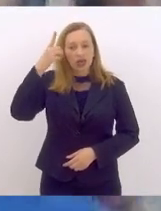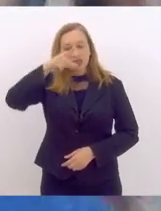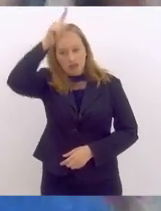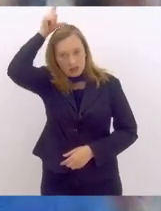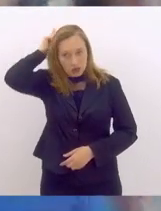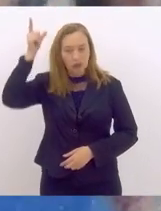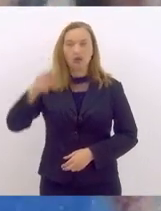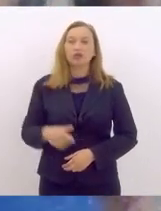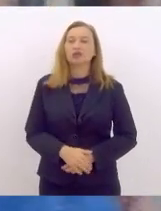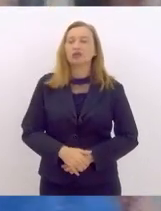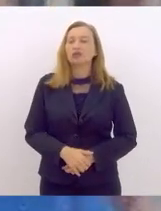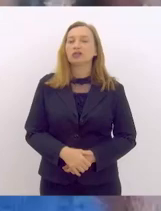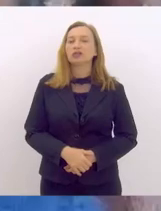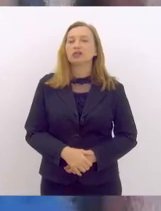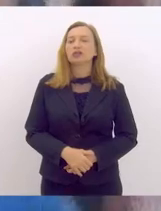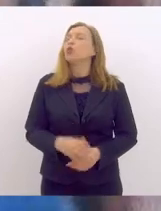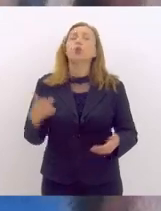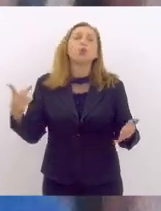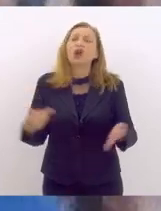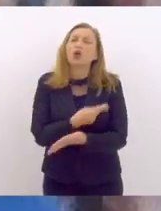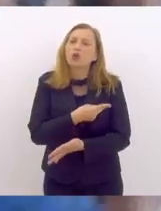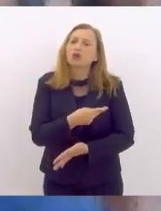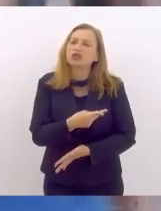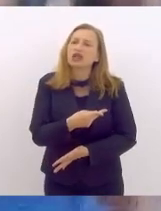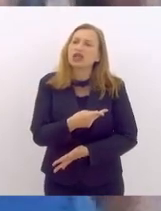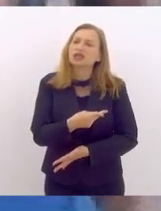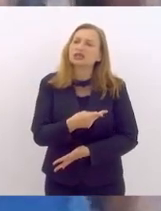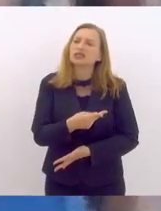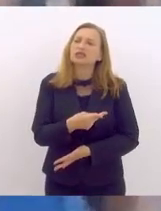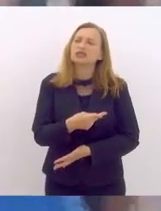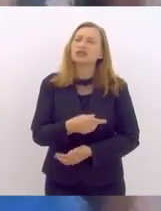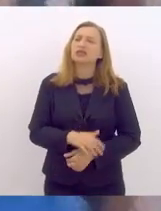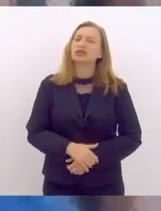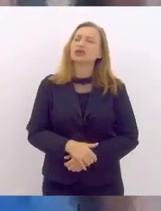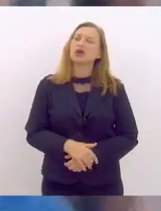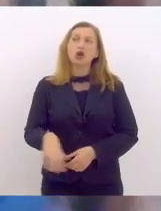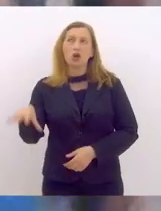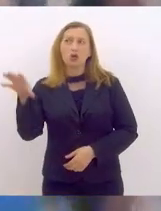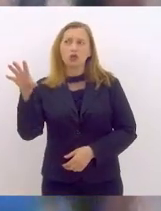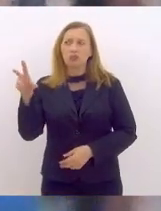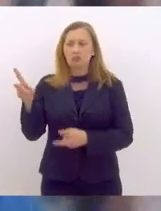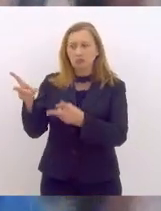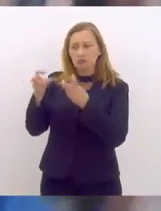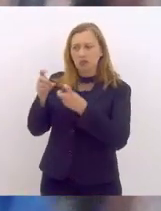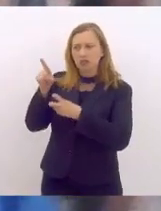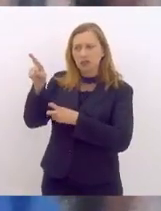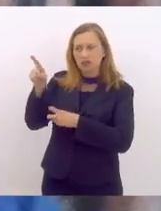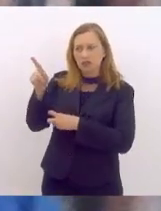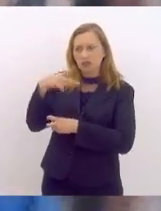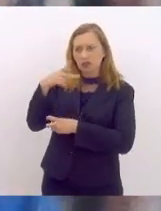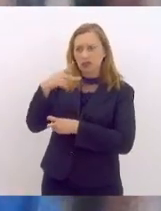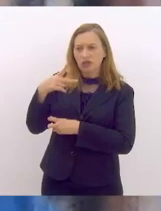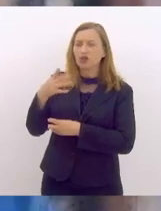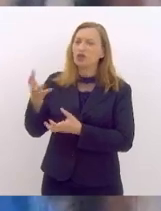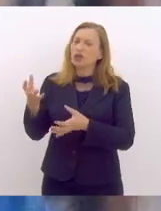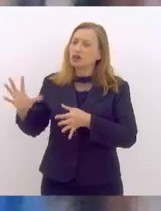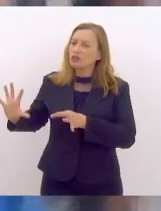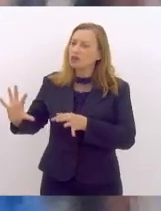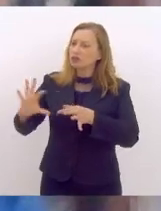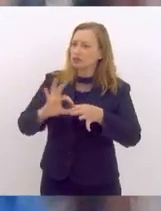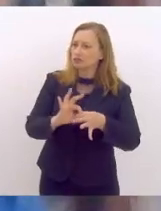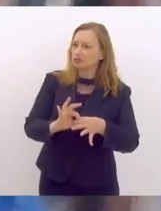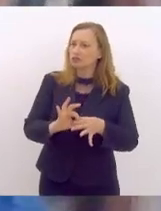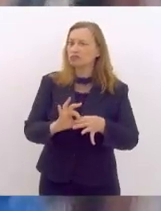Paulo Corrêa da Rocha o que acontece ouvindo vossa excelência Eu só gostaria que fosse acrescentando